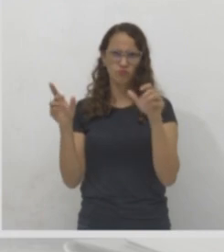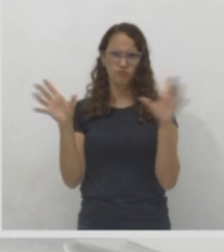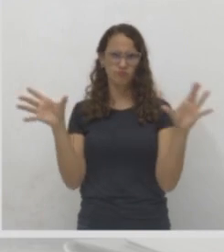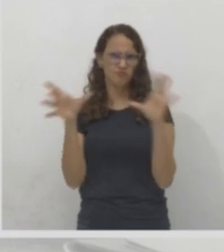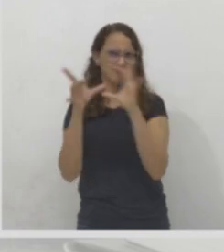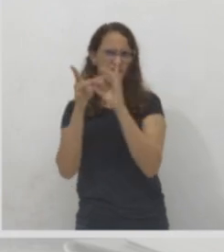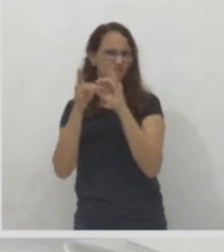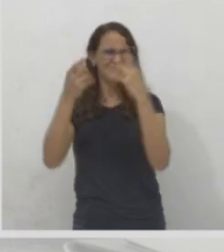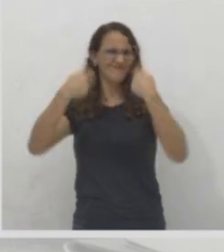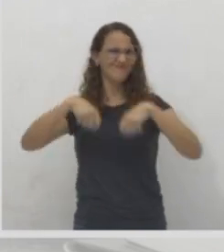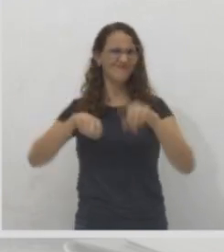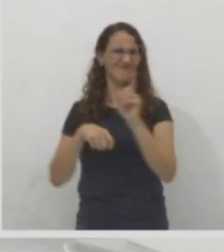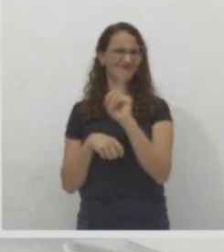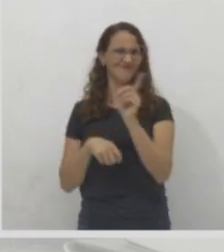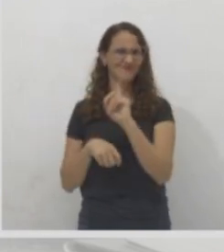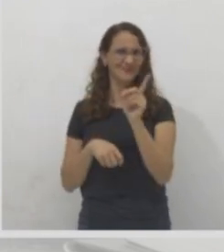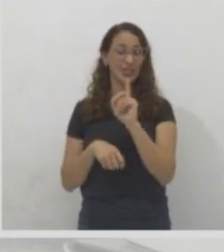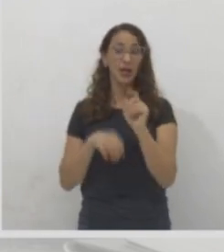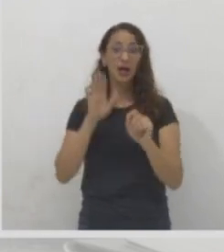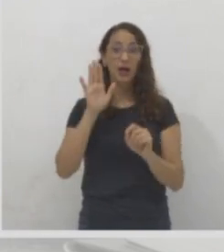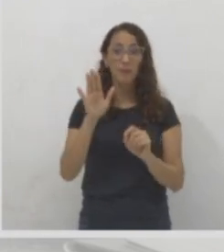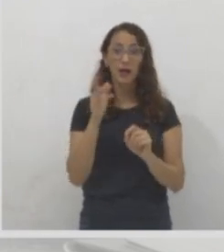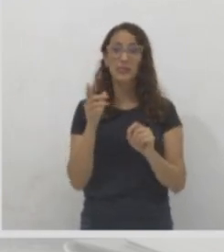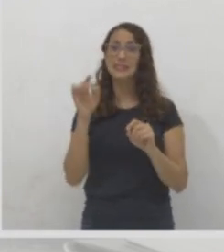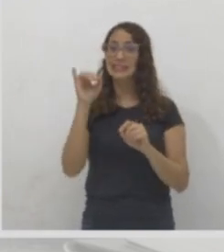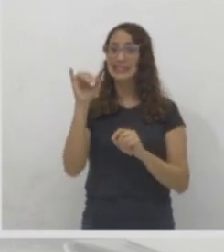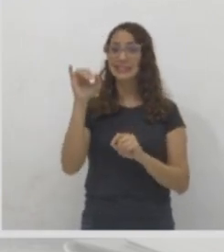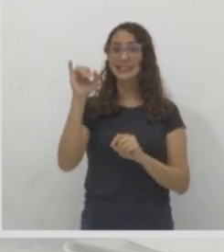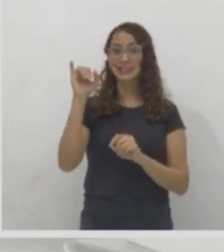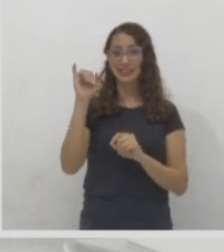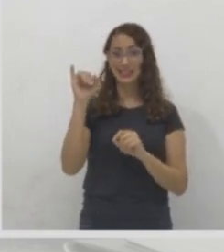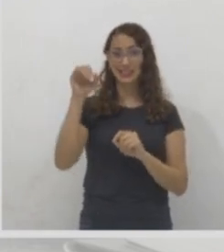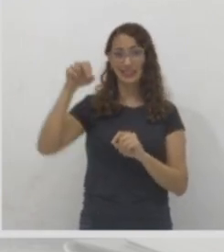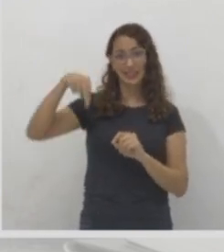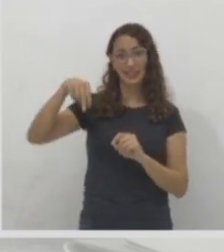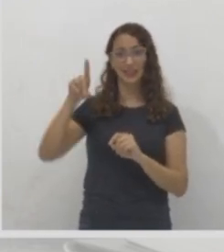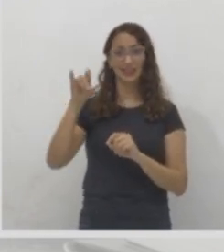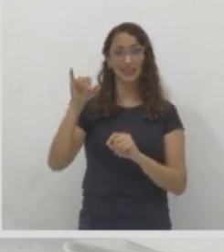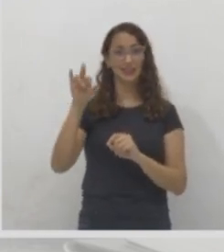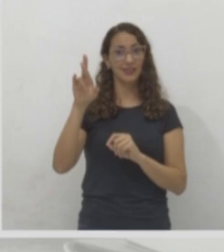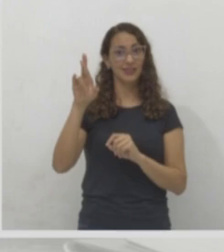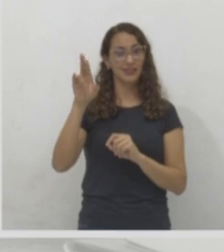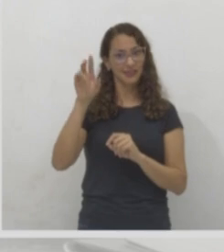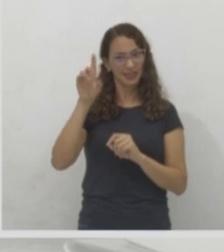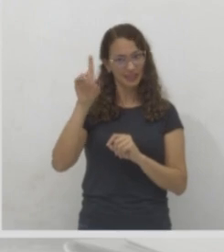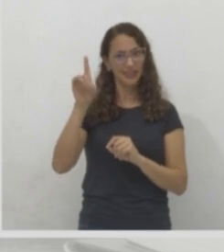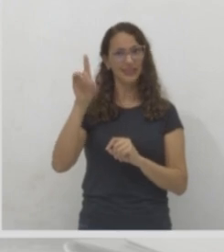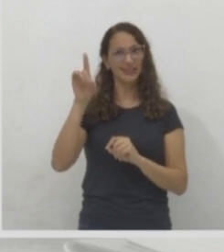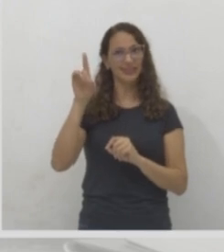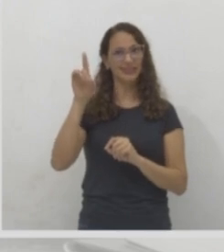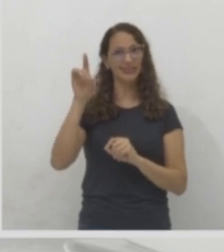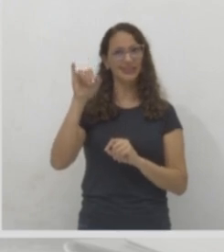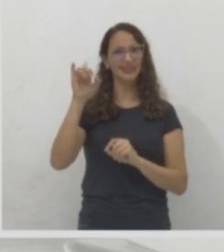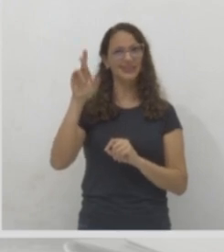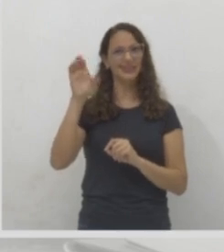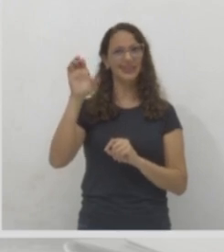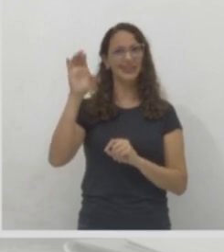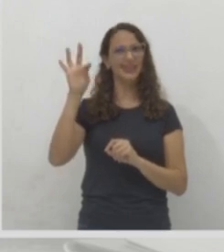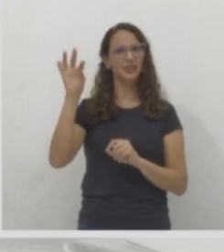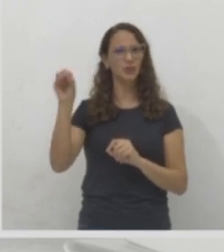E indireta quando eu vou precisar desse elemento, que normalmente é a preposição, certo?